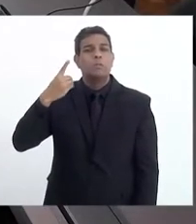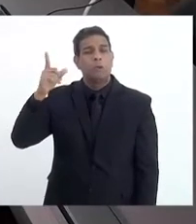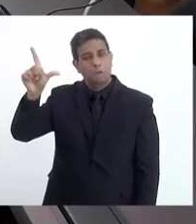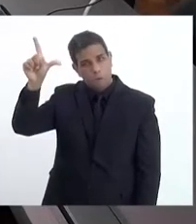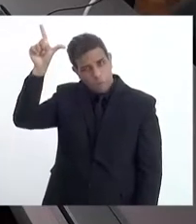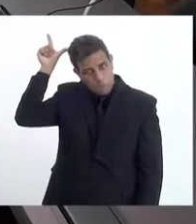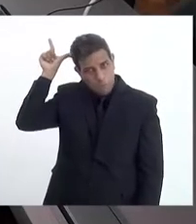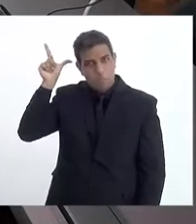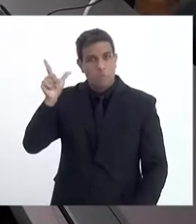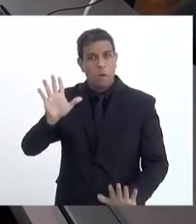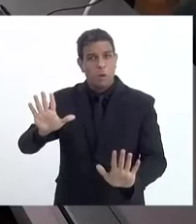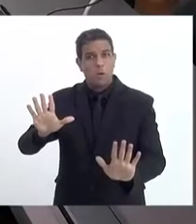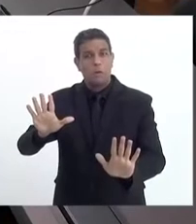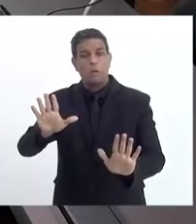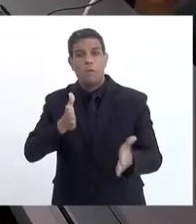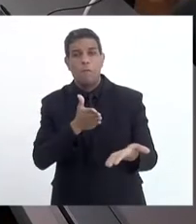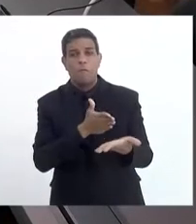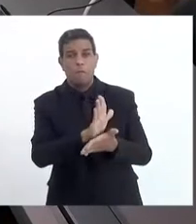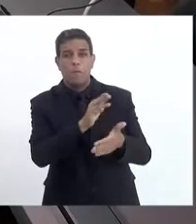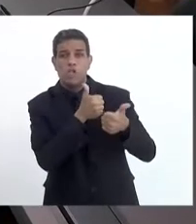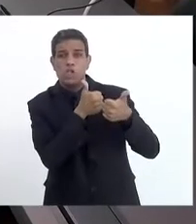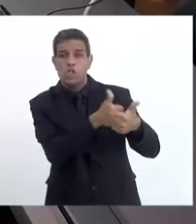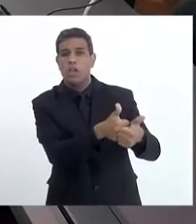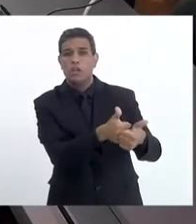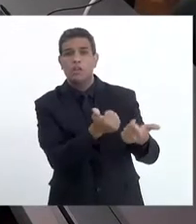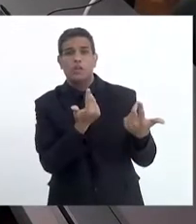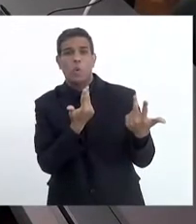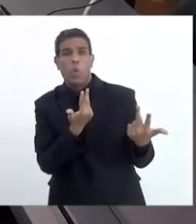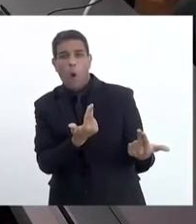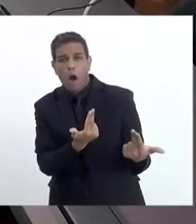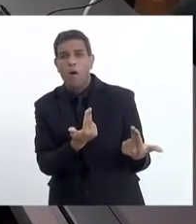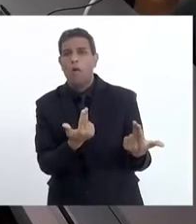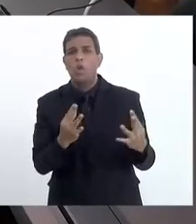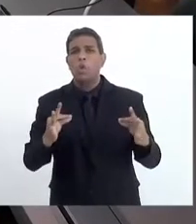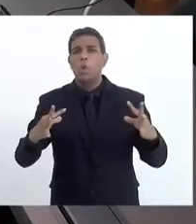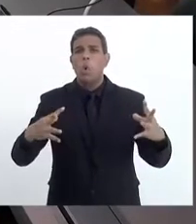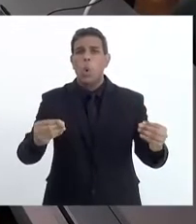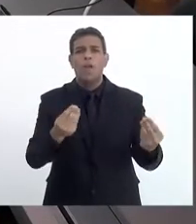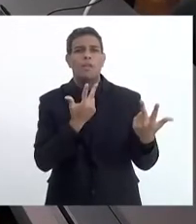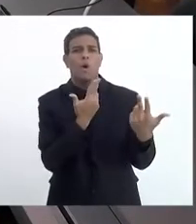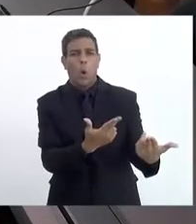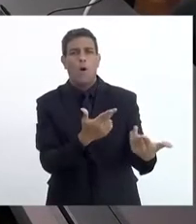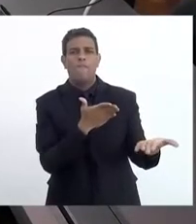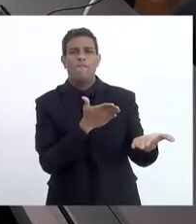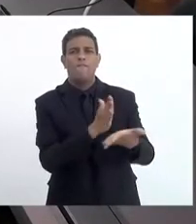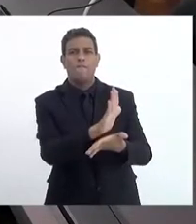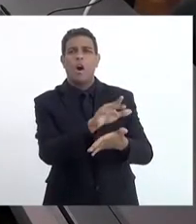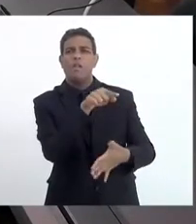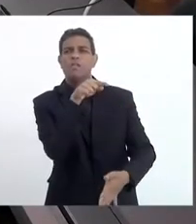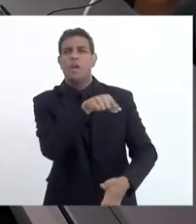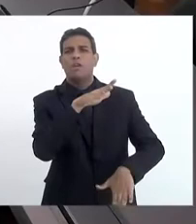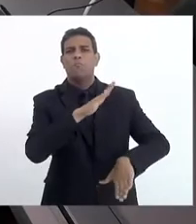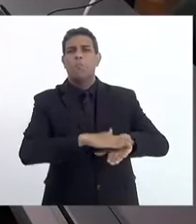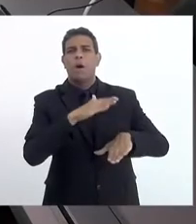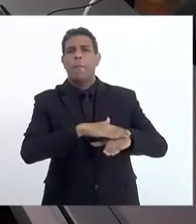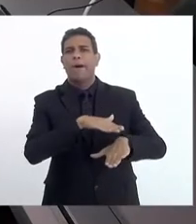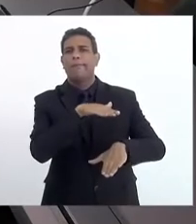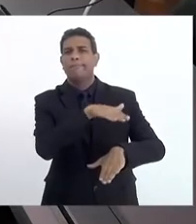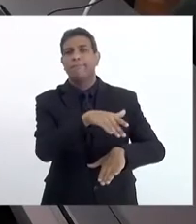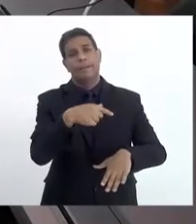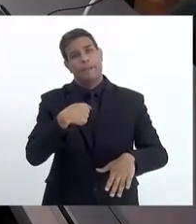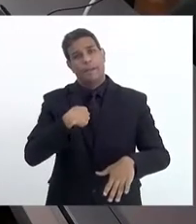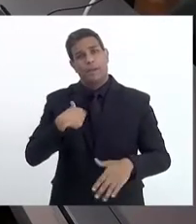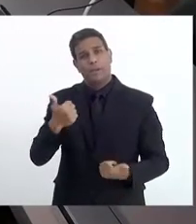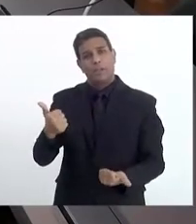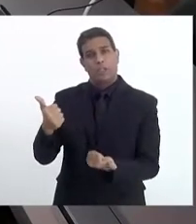dele. E eu acompanhei. Todos acompanhando. Relator do vencido, deputado Luiz Paulo. Senhor Tu é assessora do Márcio